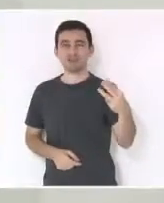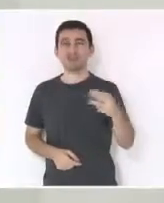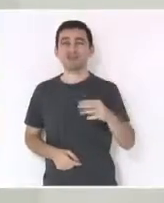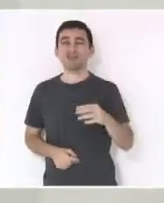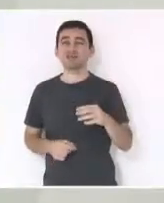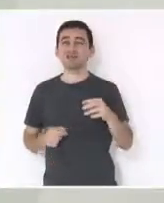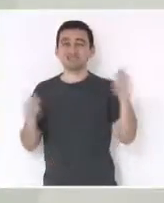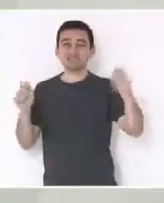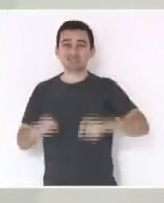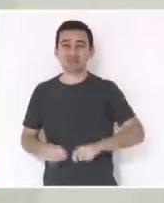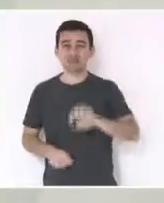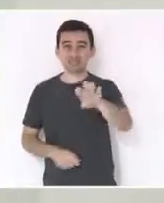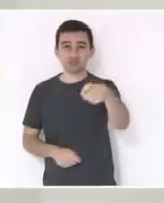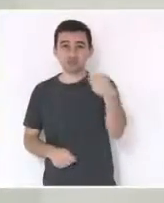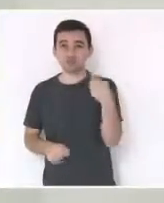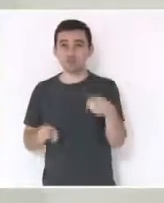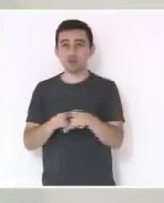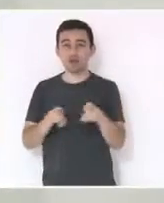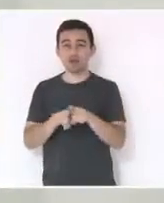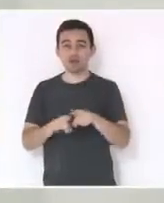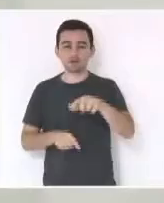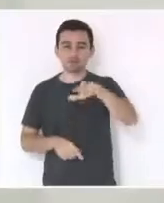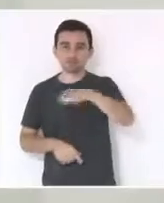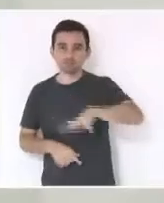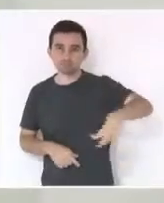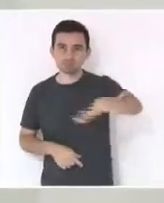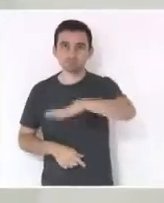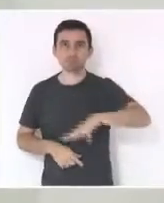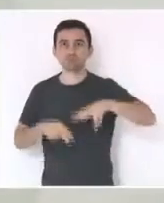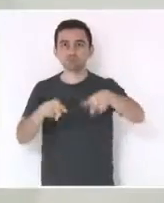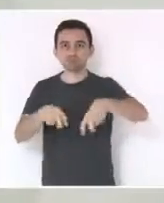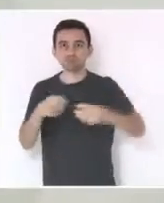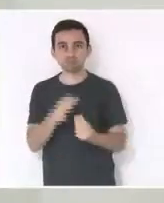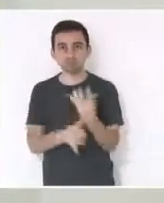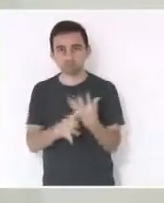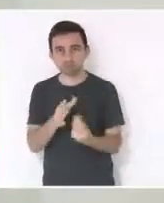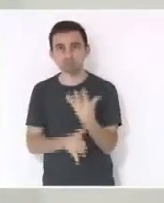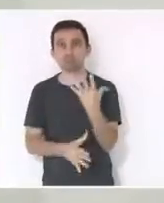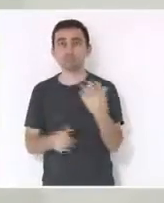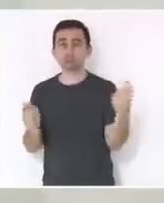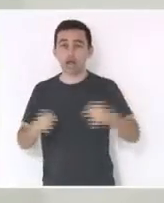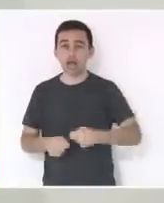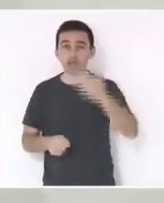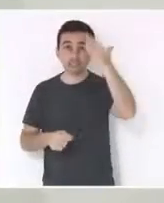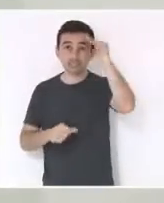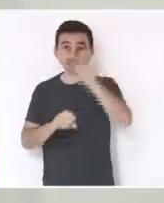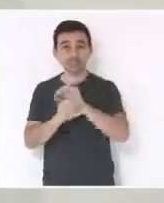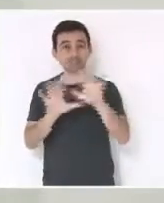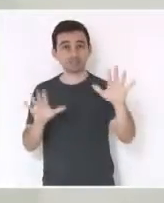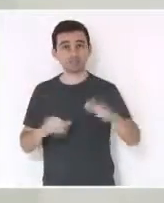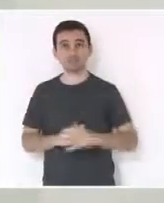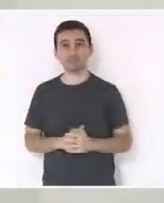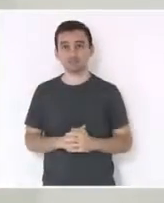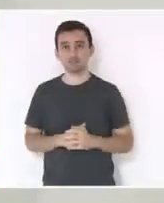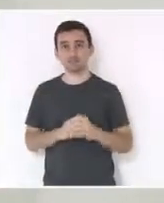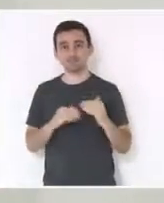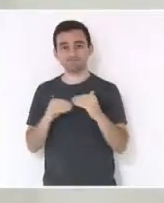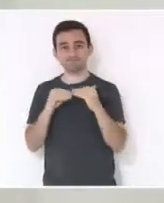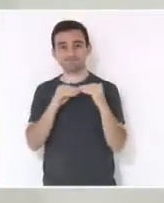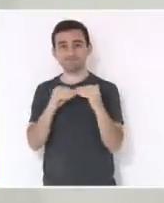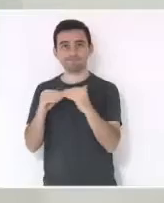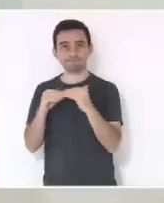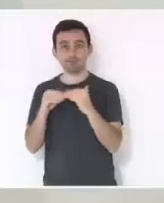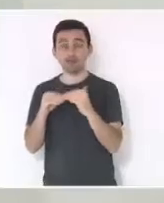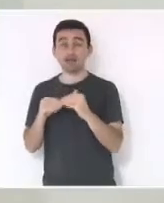setor produtivo possam buscar o entendimento porque se o setor produtivo não se entende que o poder